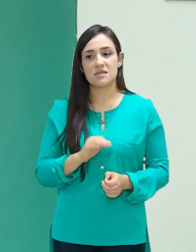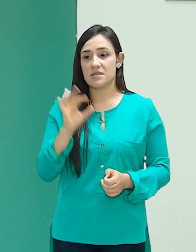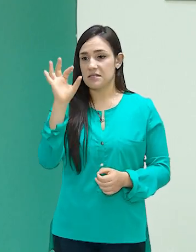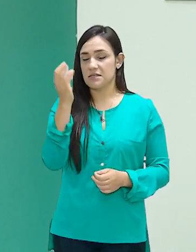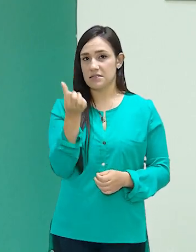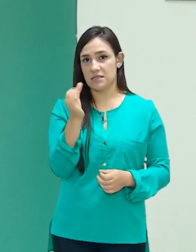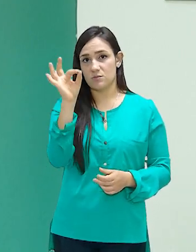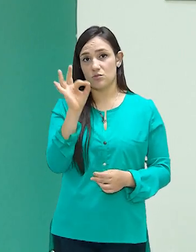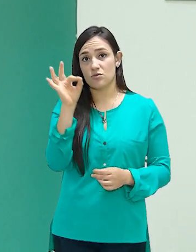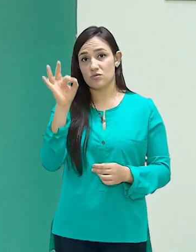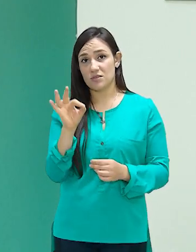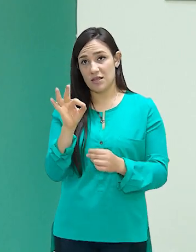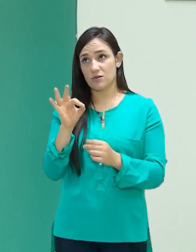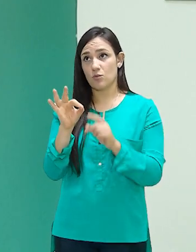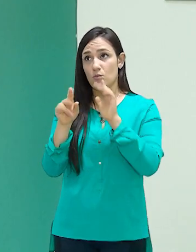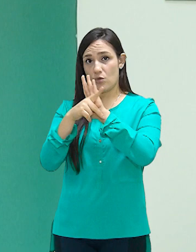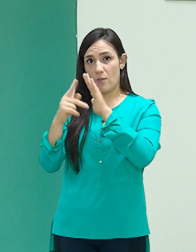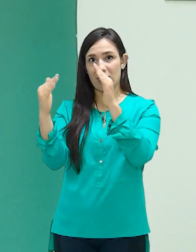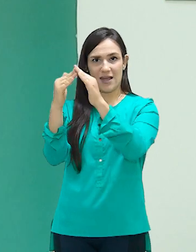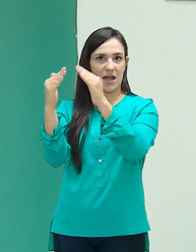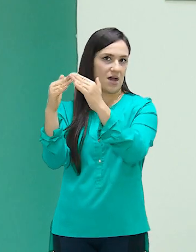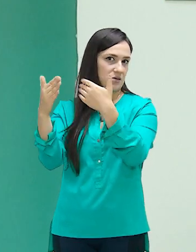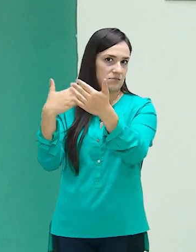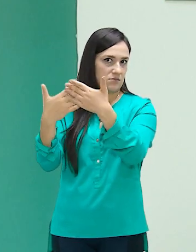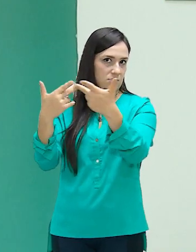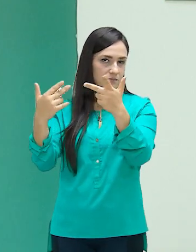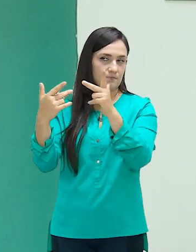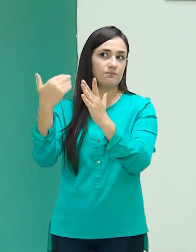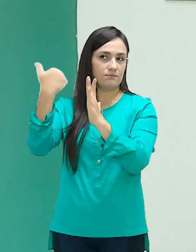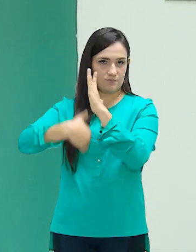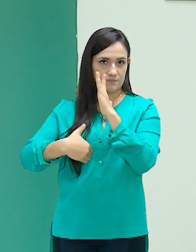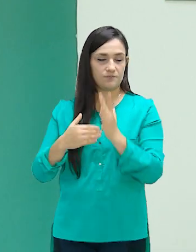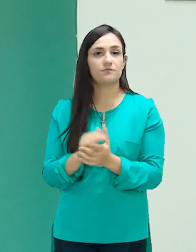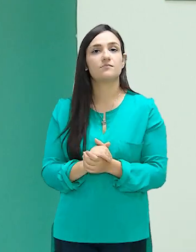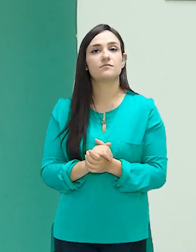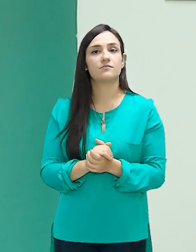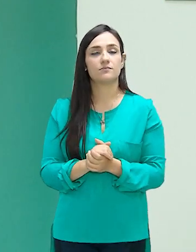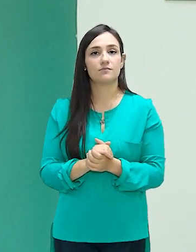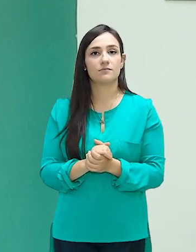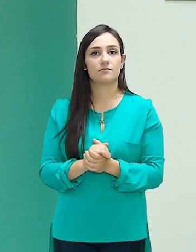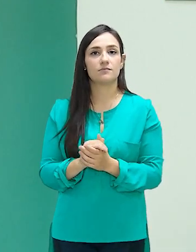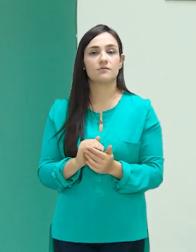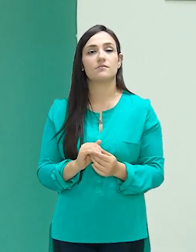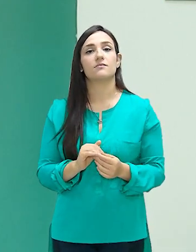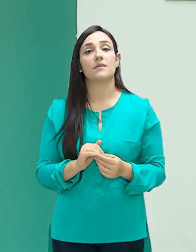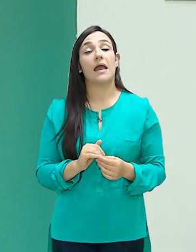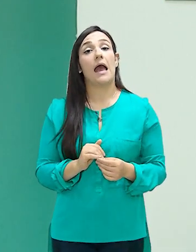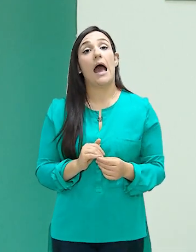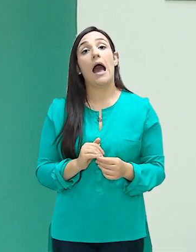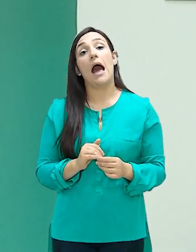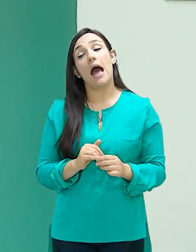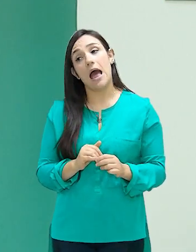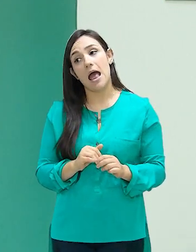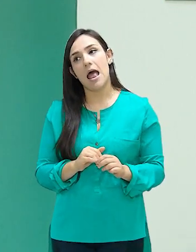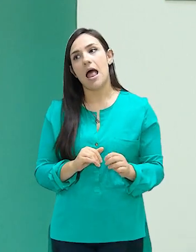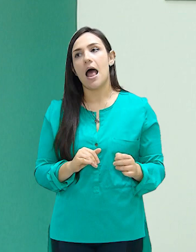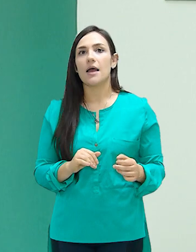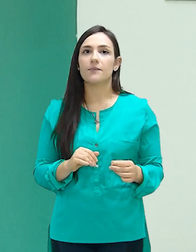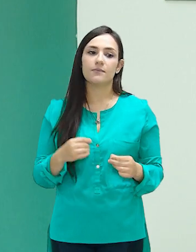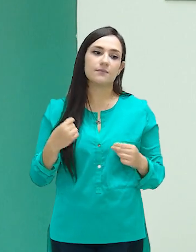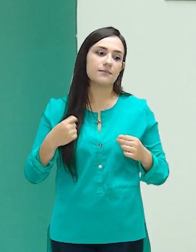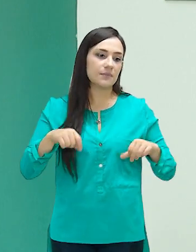né, do bem a ser transmitido. E aí, na maioria das vezes, acontece de ter que vender um